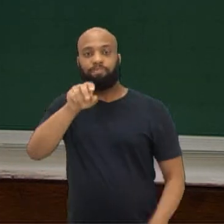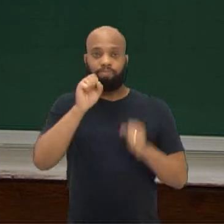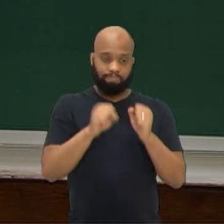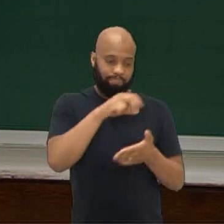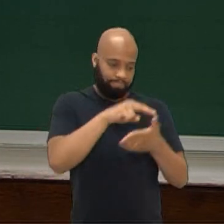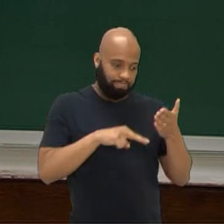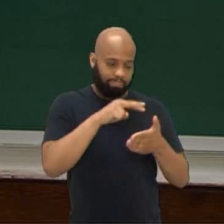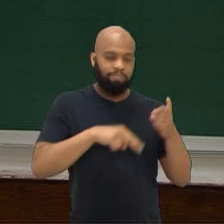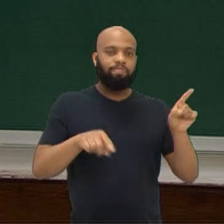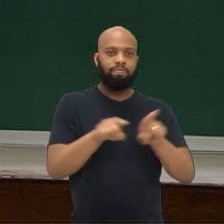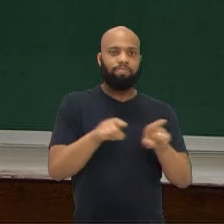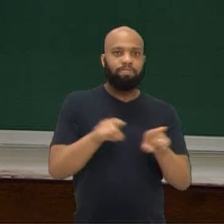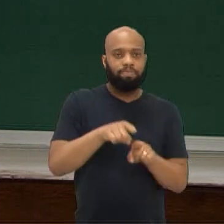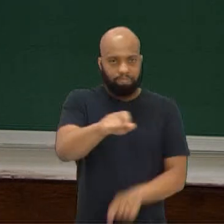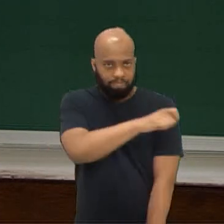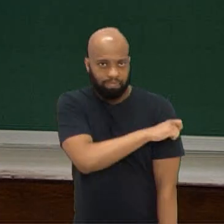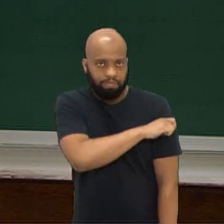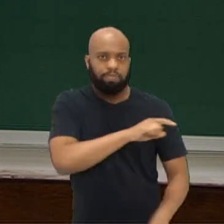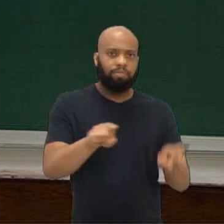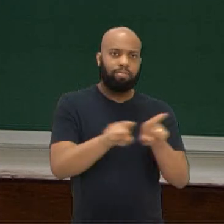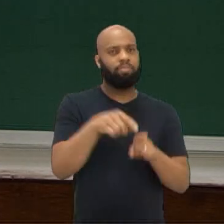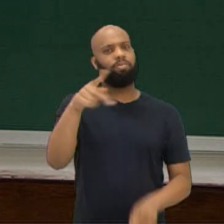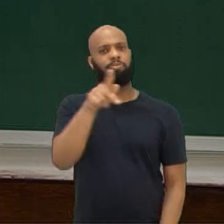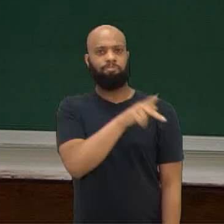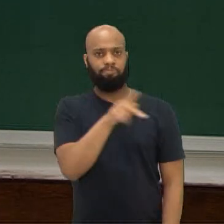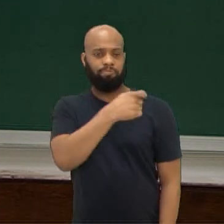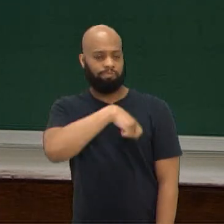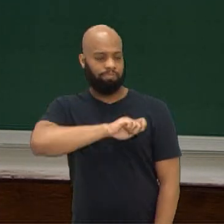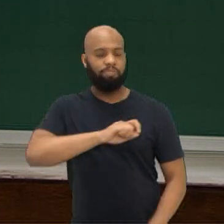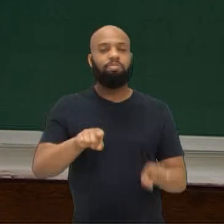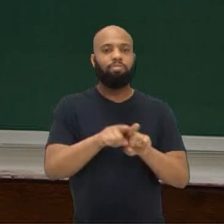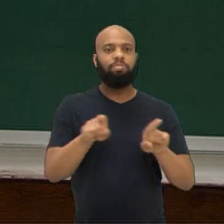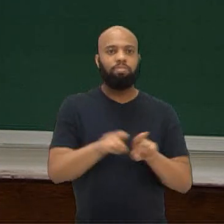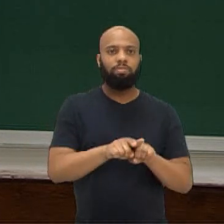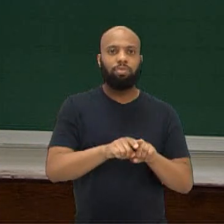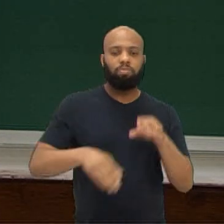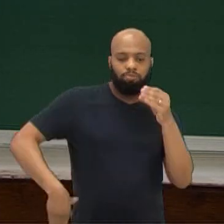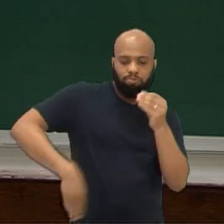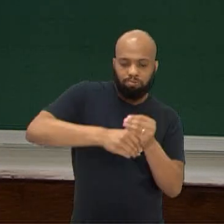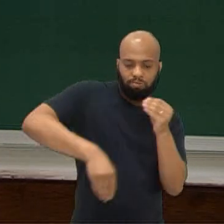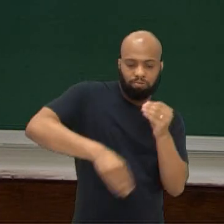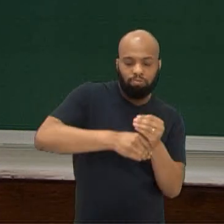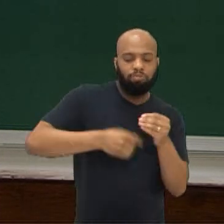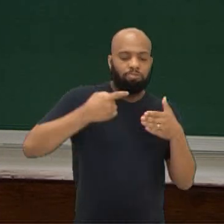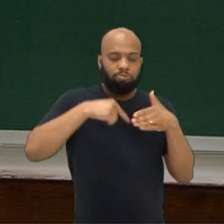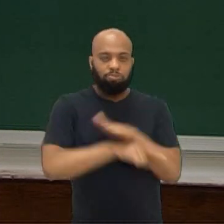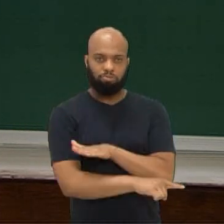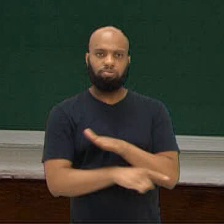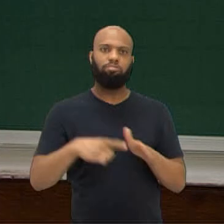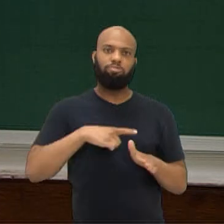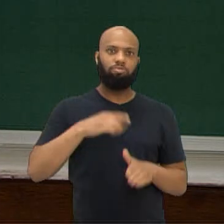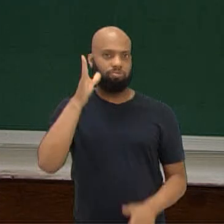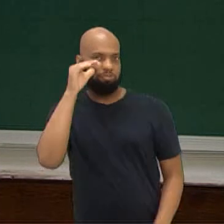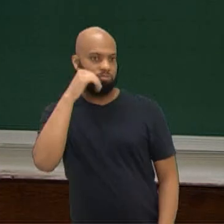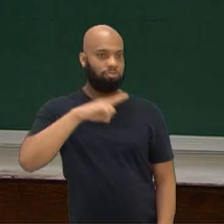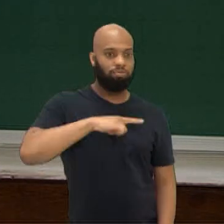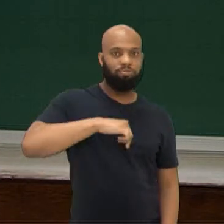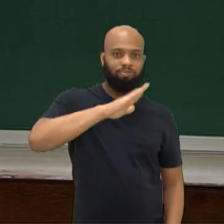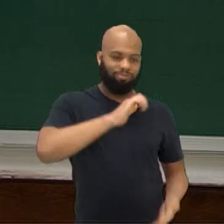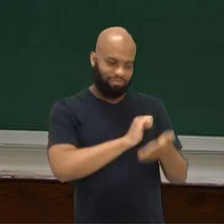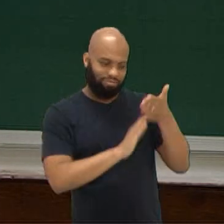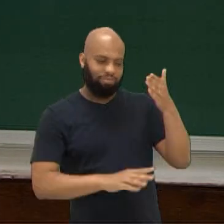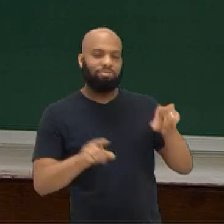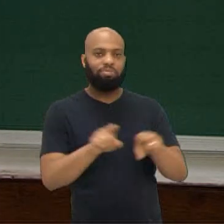leitura para você, estudante, e para o seu professor de espanhol também, complementar aprofundar e buscar mais